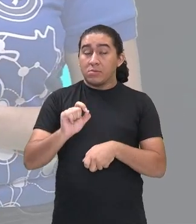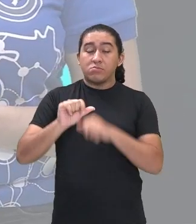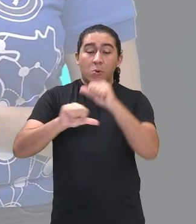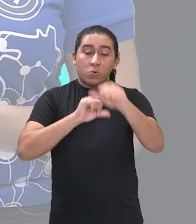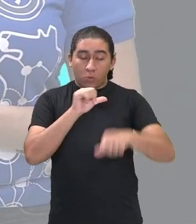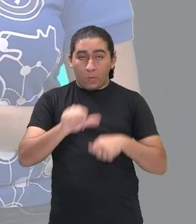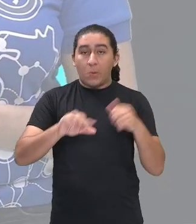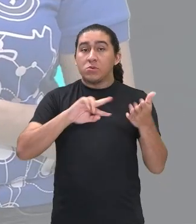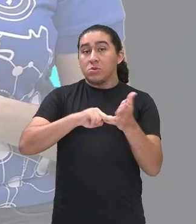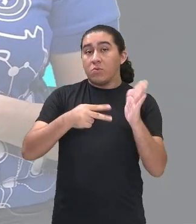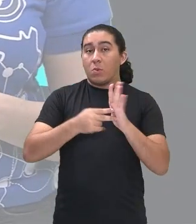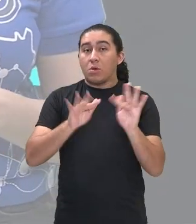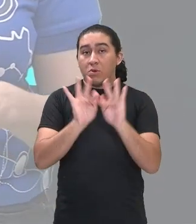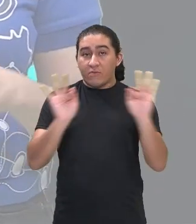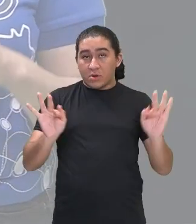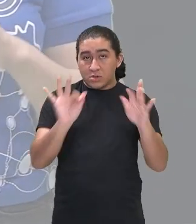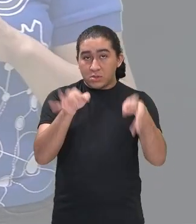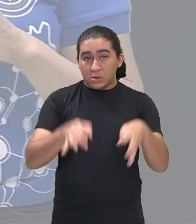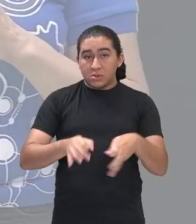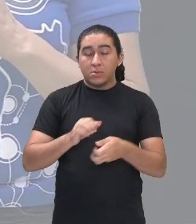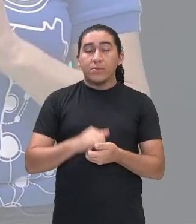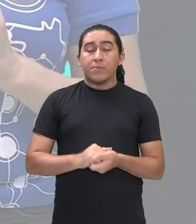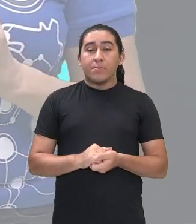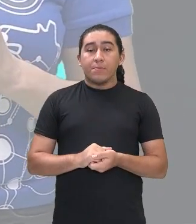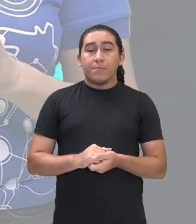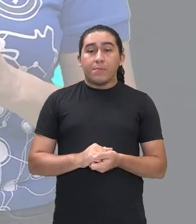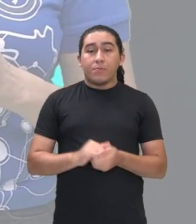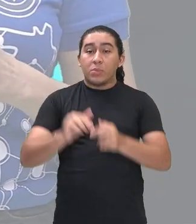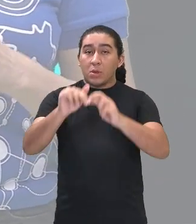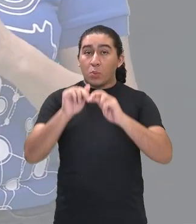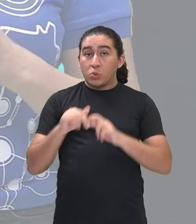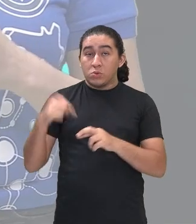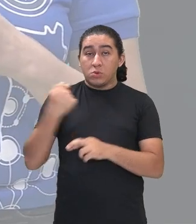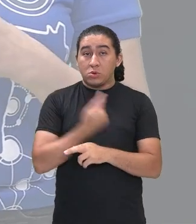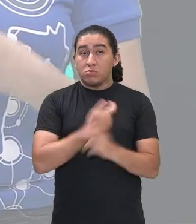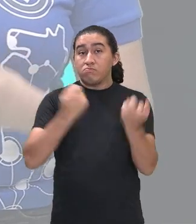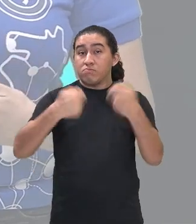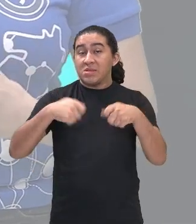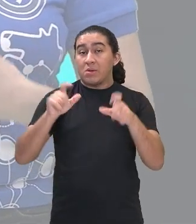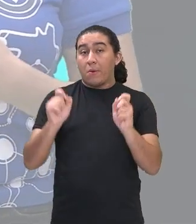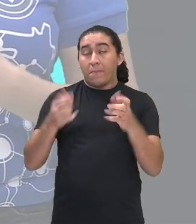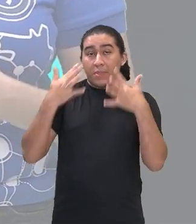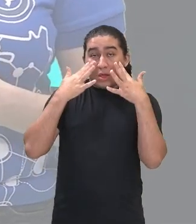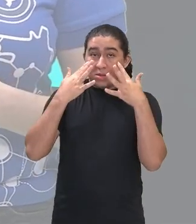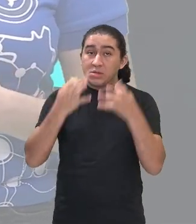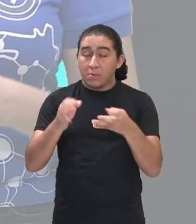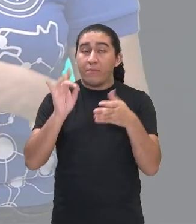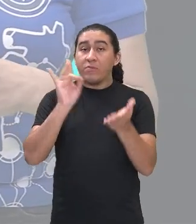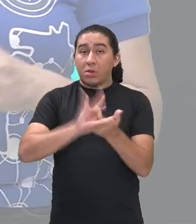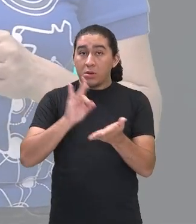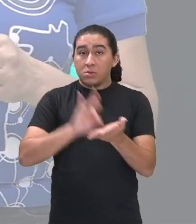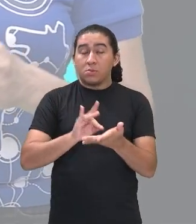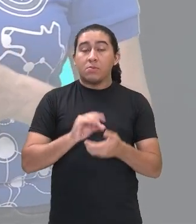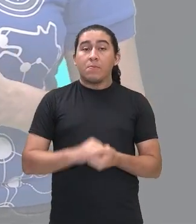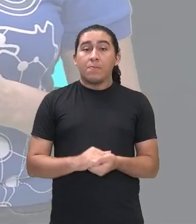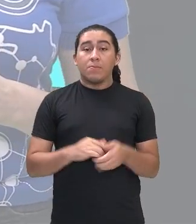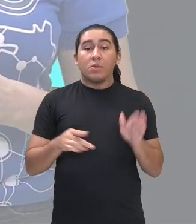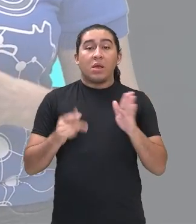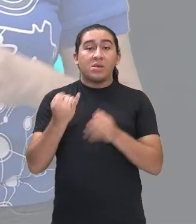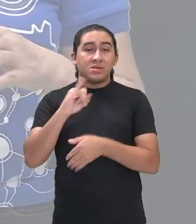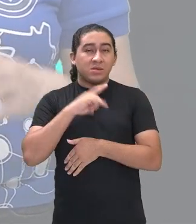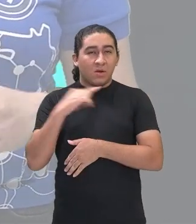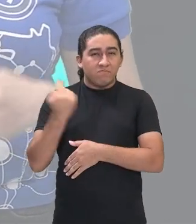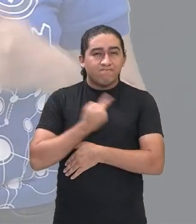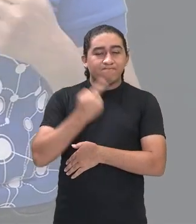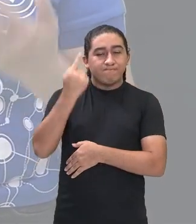mudar completamente o sentido, né? Então, por isso que nós devemos ter bastante cuidado quando vamos